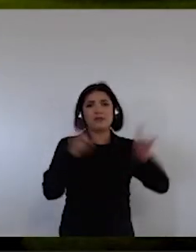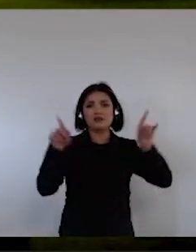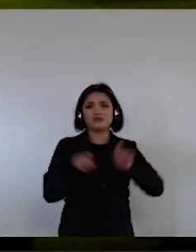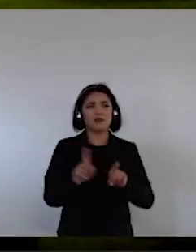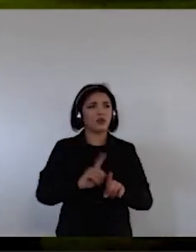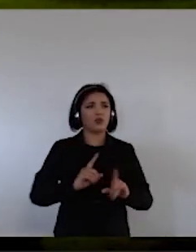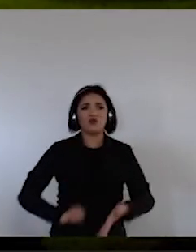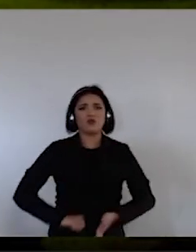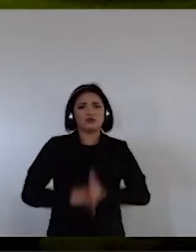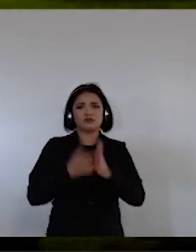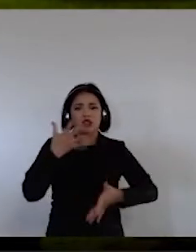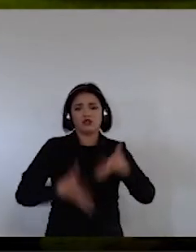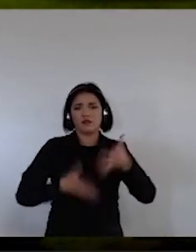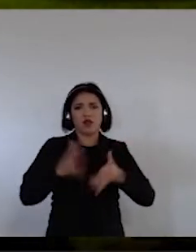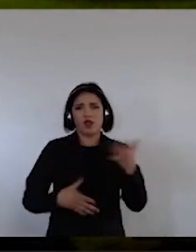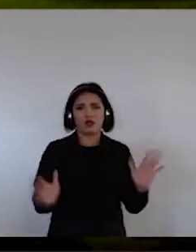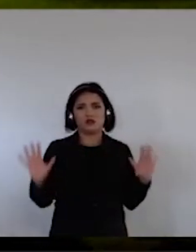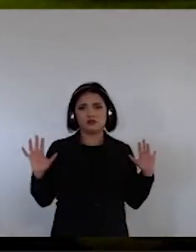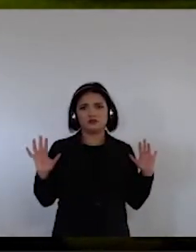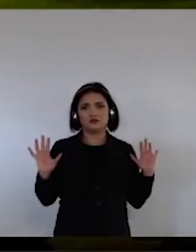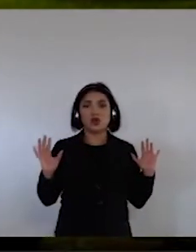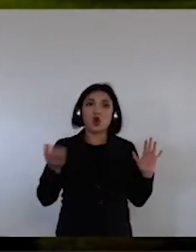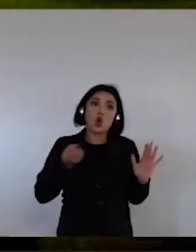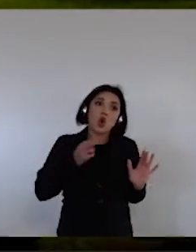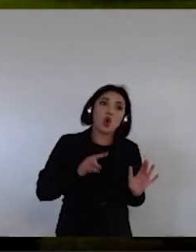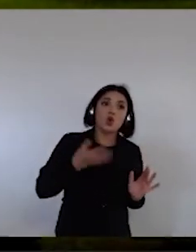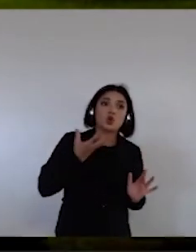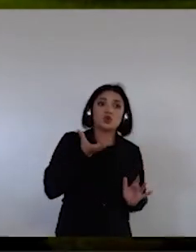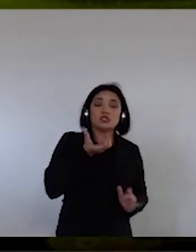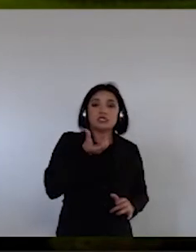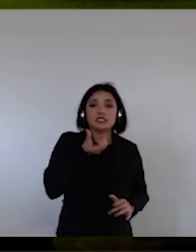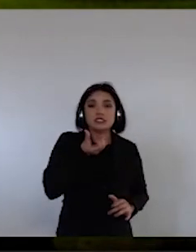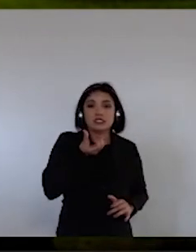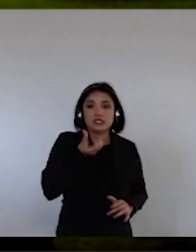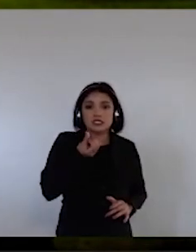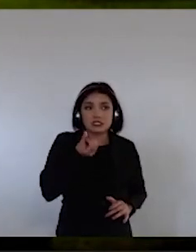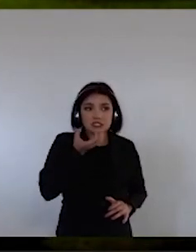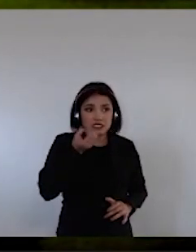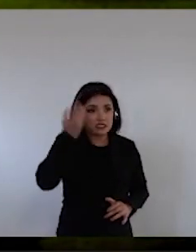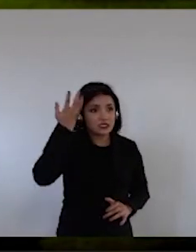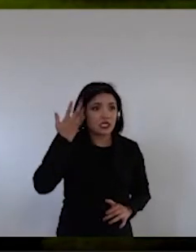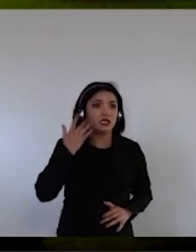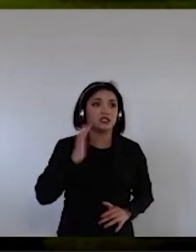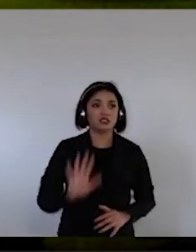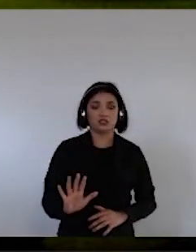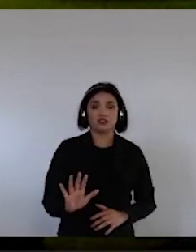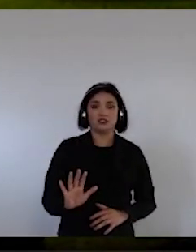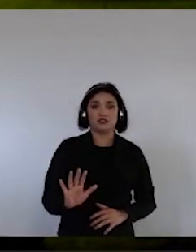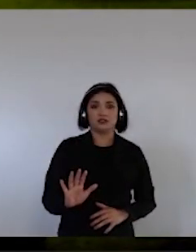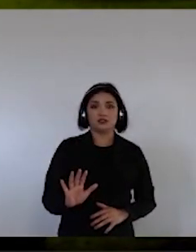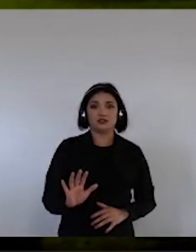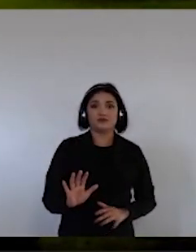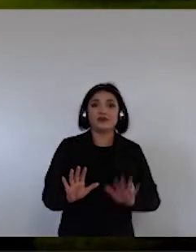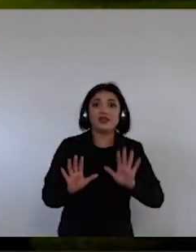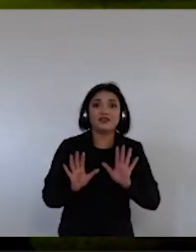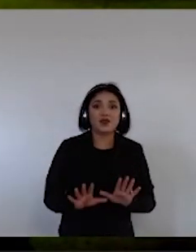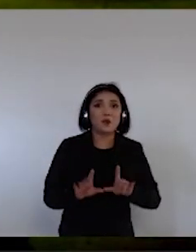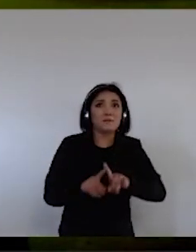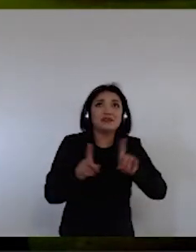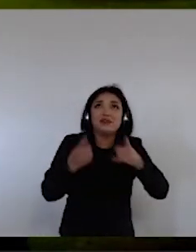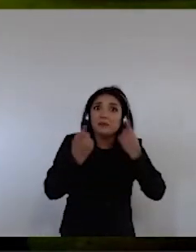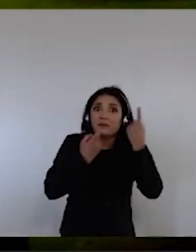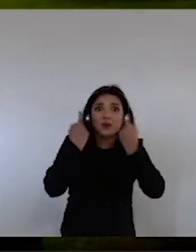o presidente, no órgão especial, ele tem função judicante. O ministro Noronha, sentado na cadeira de presidente